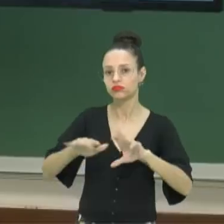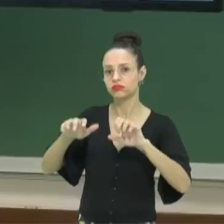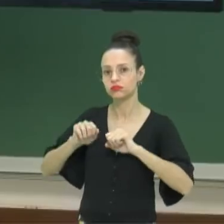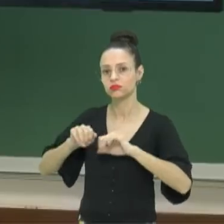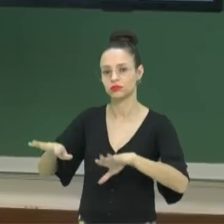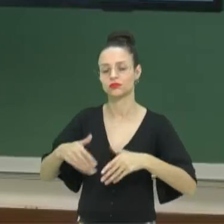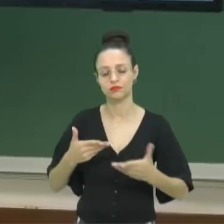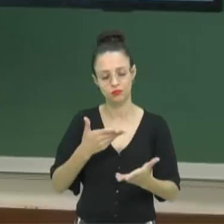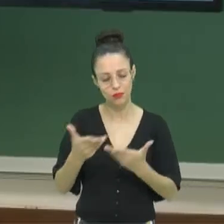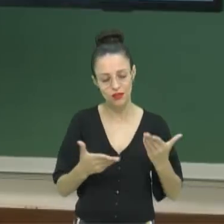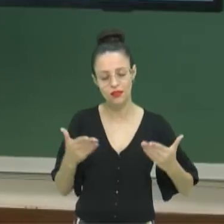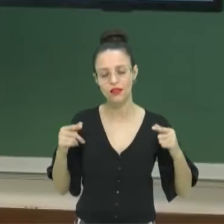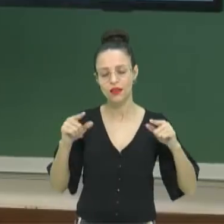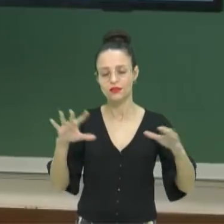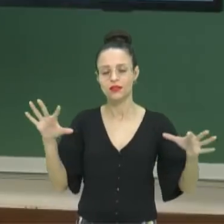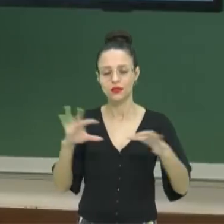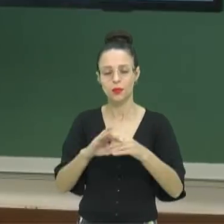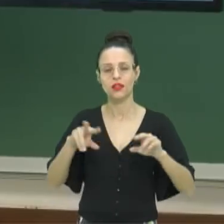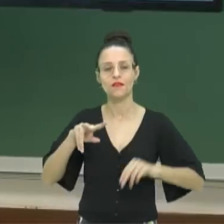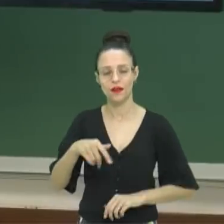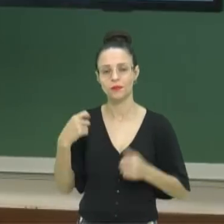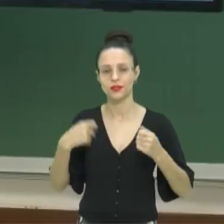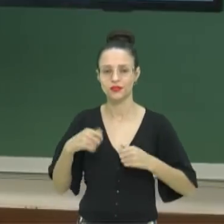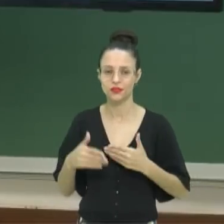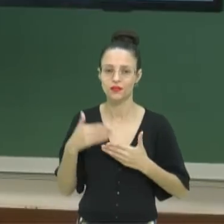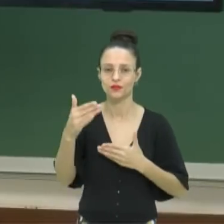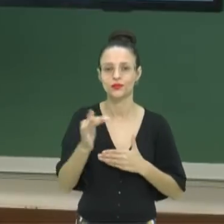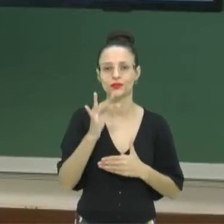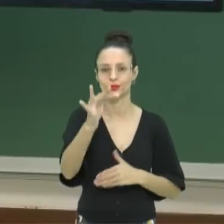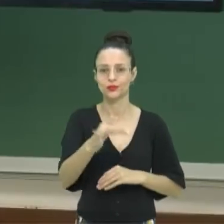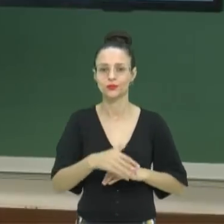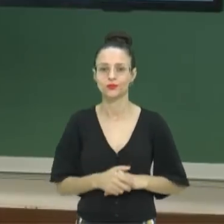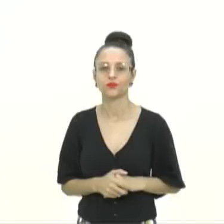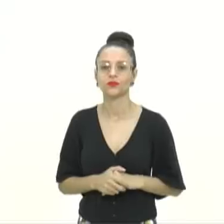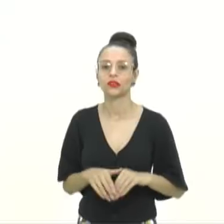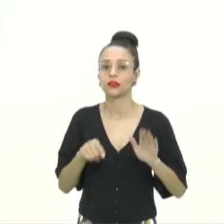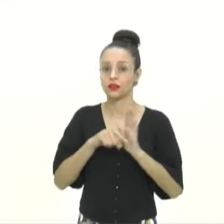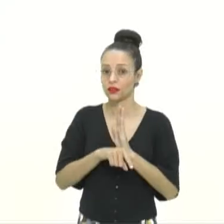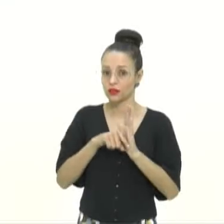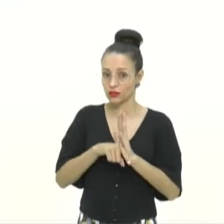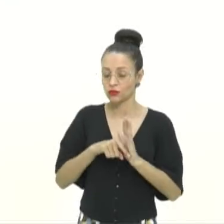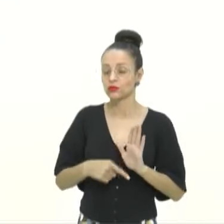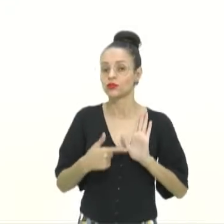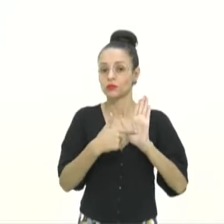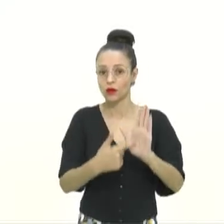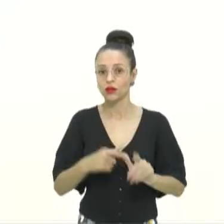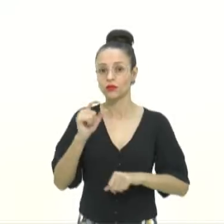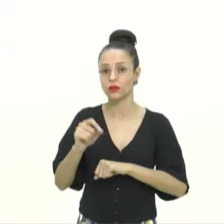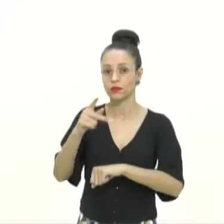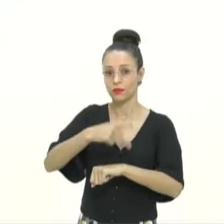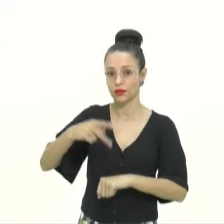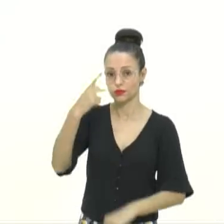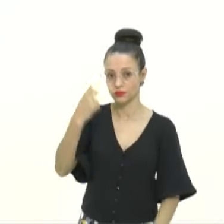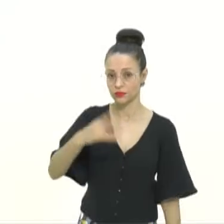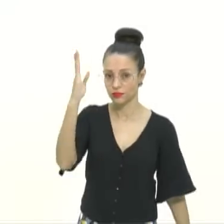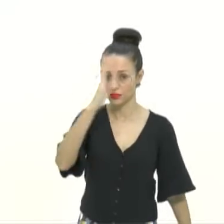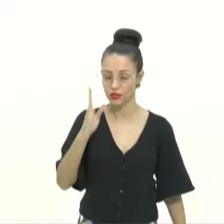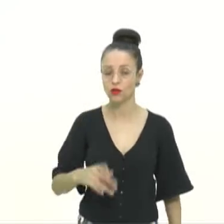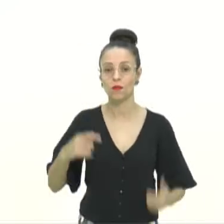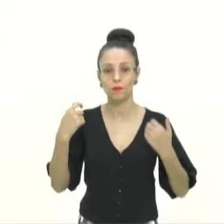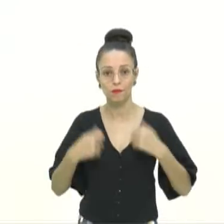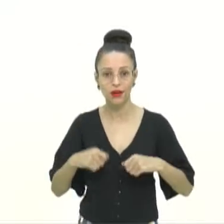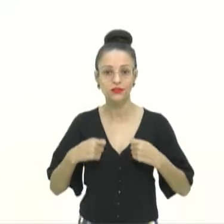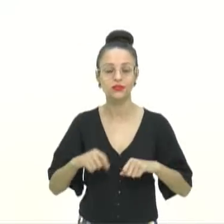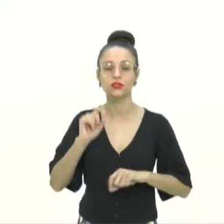cantareiras para atender essa demanda que vai acontecer. O estudo considera que o país teria que